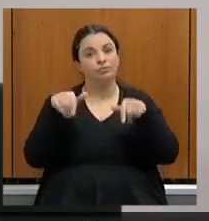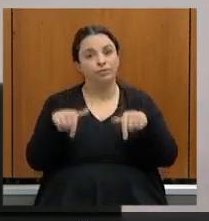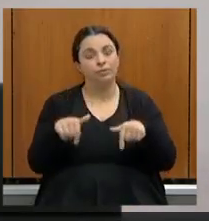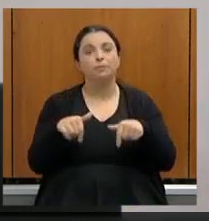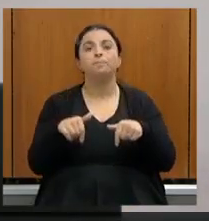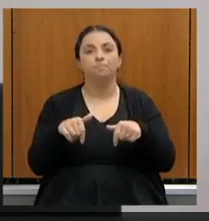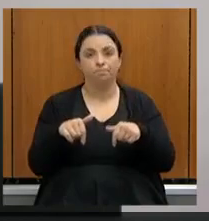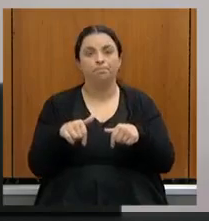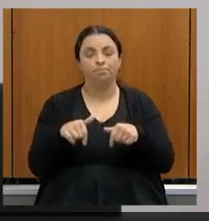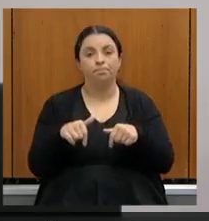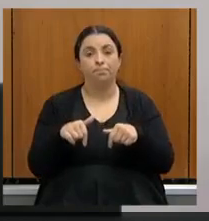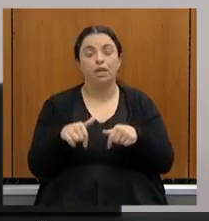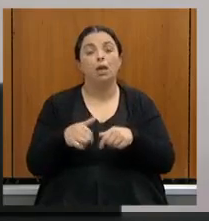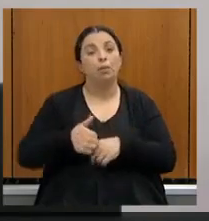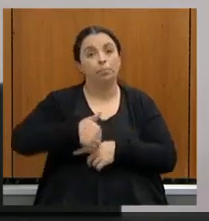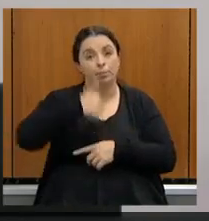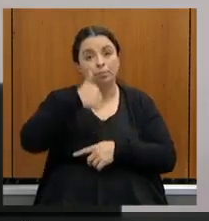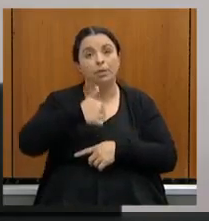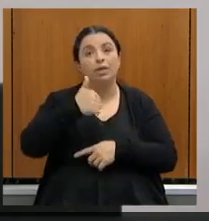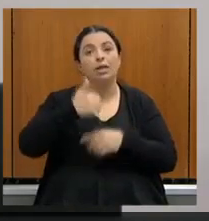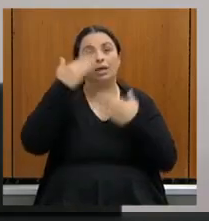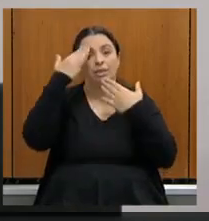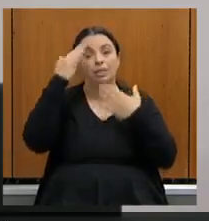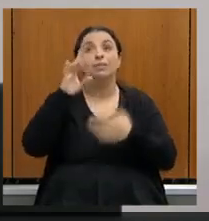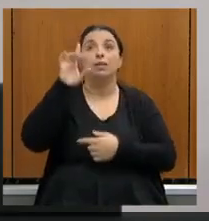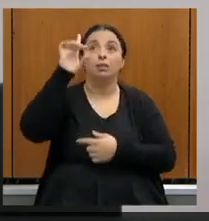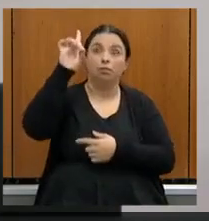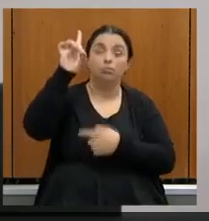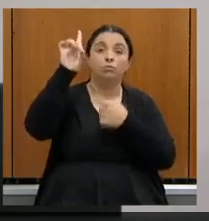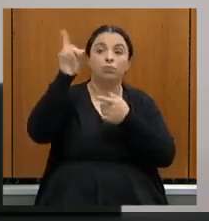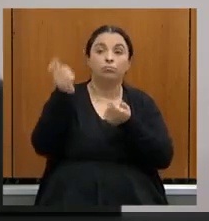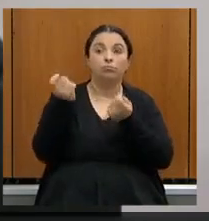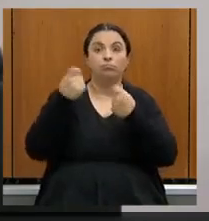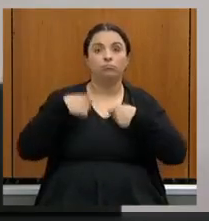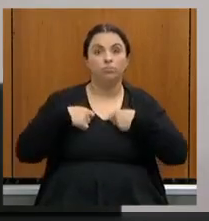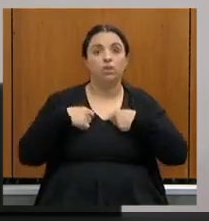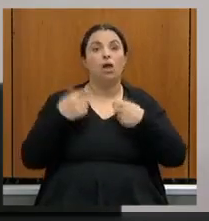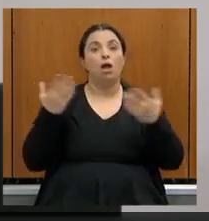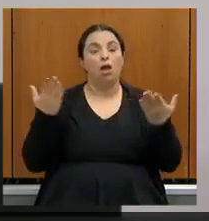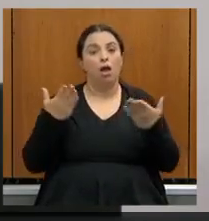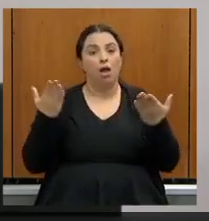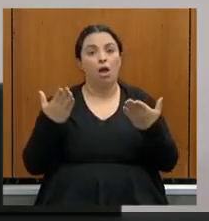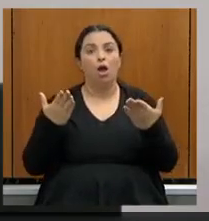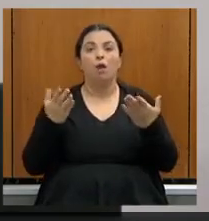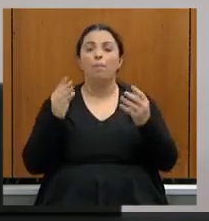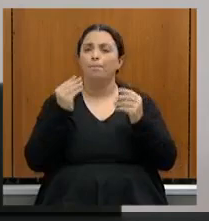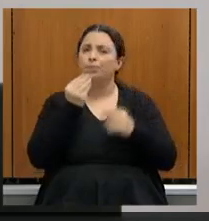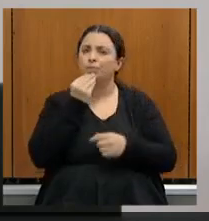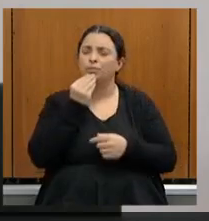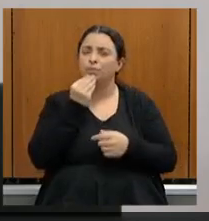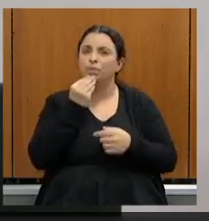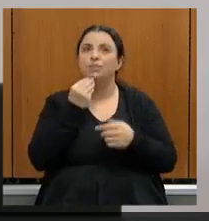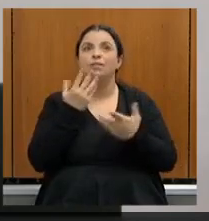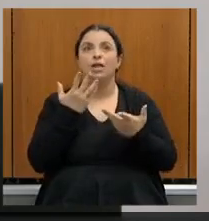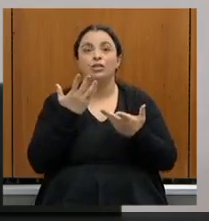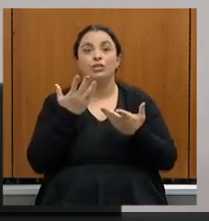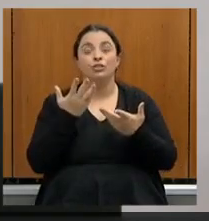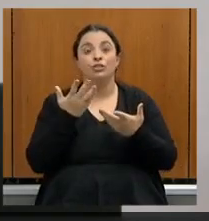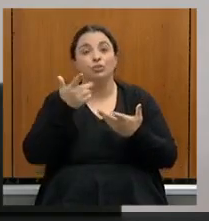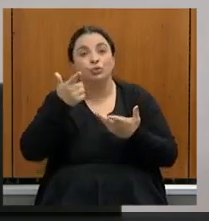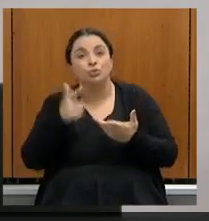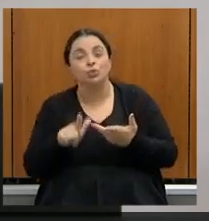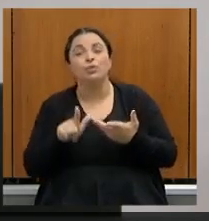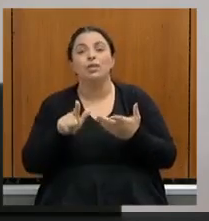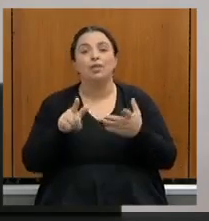primeiramente agradecendo a Deus por ter nos permitido aqui realizar mais uma reunião